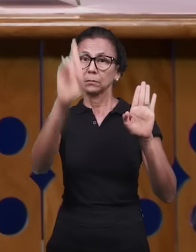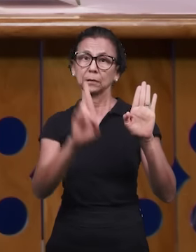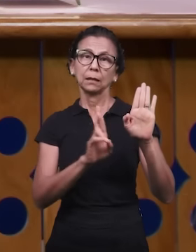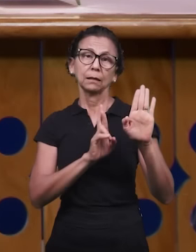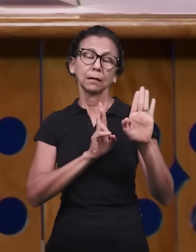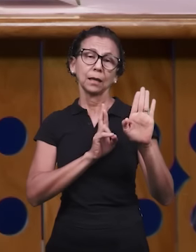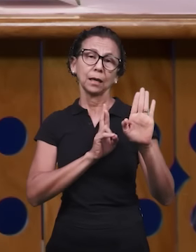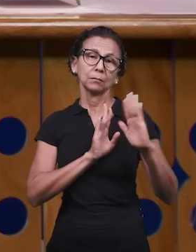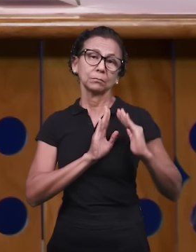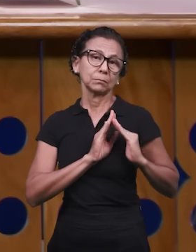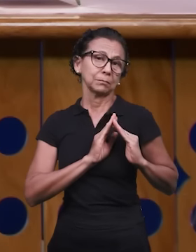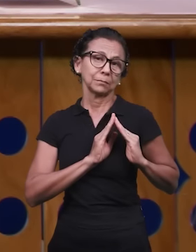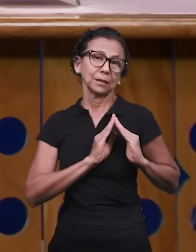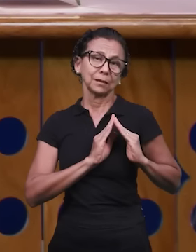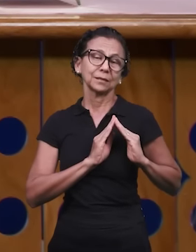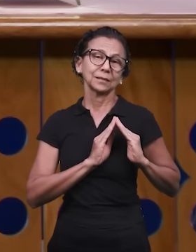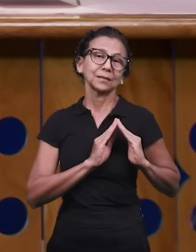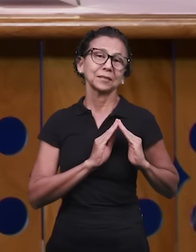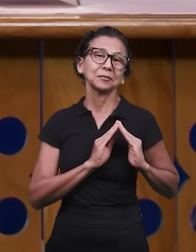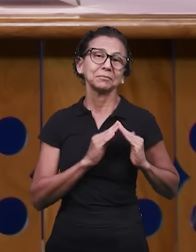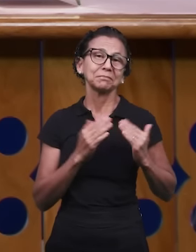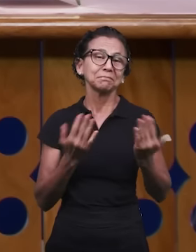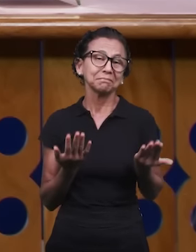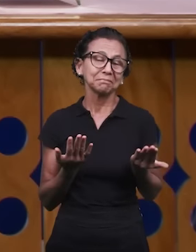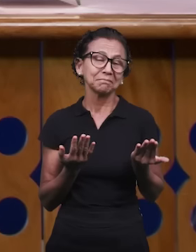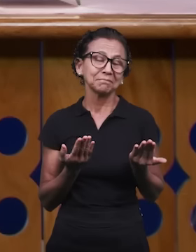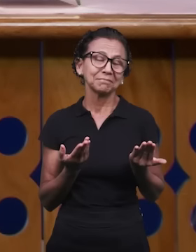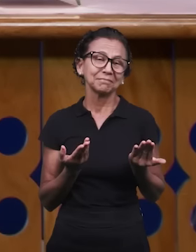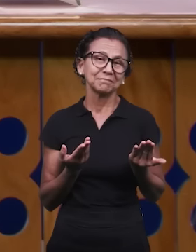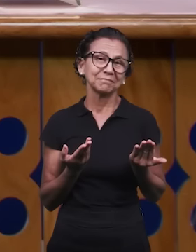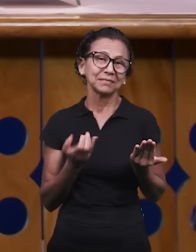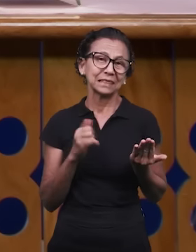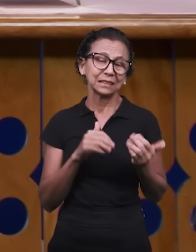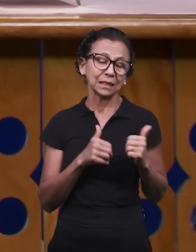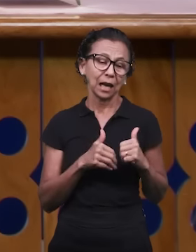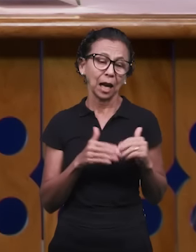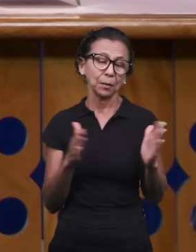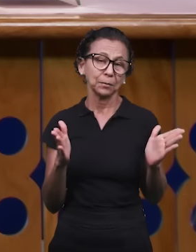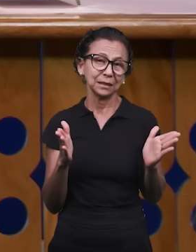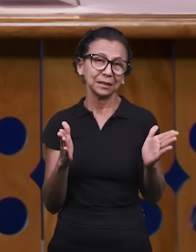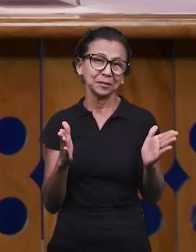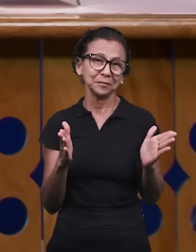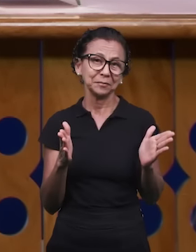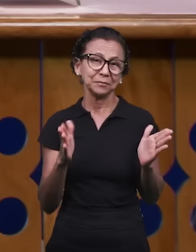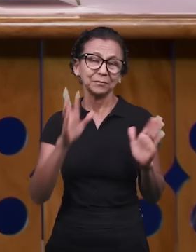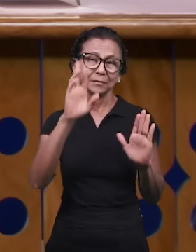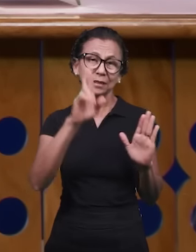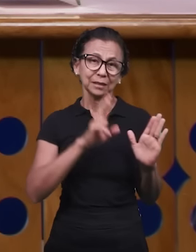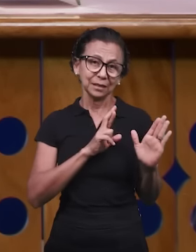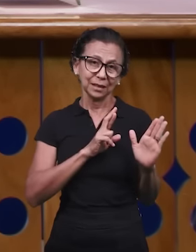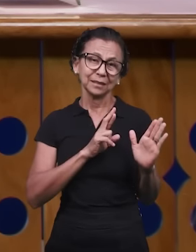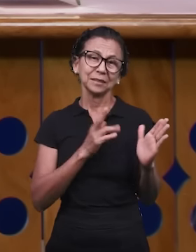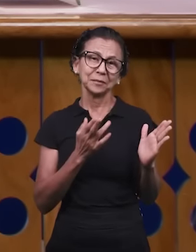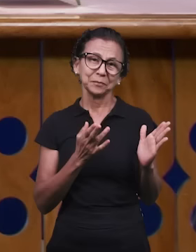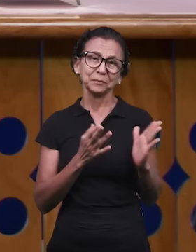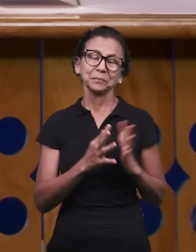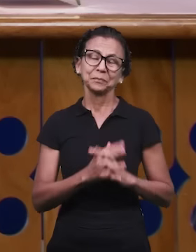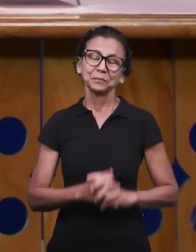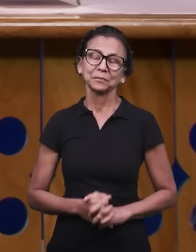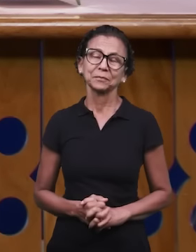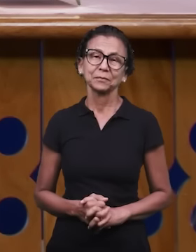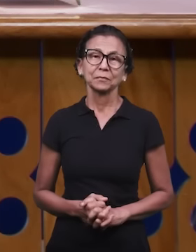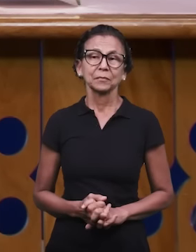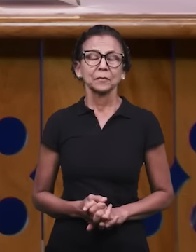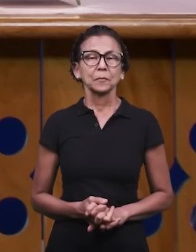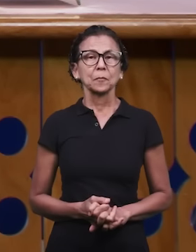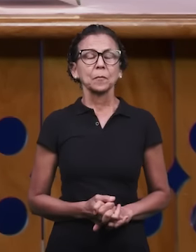na sua casa. Então, irmãos, estamos vivendo um período decisivo.